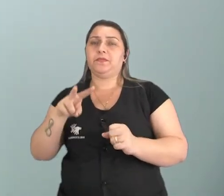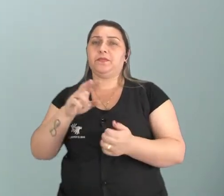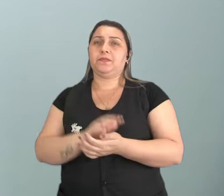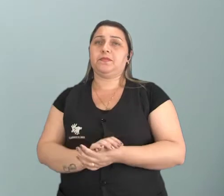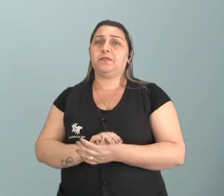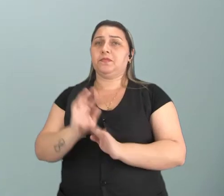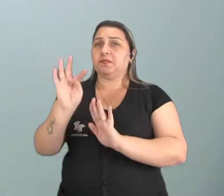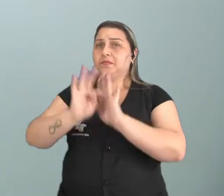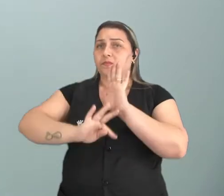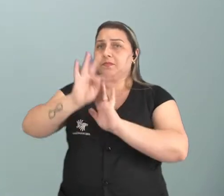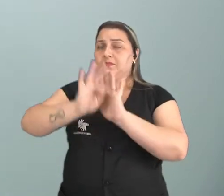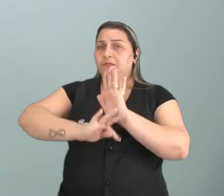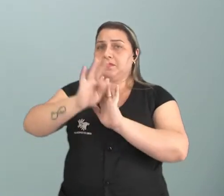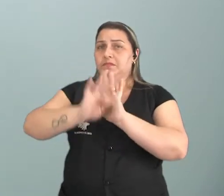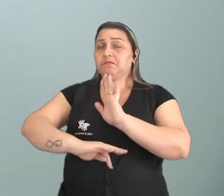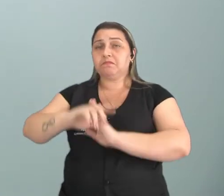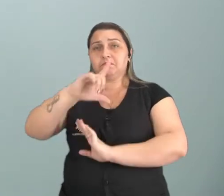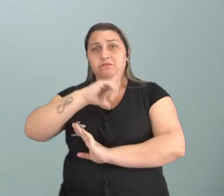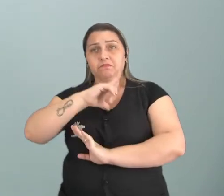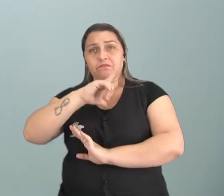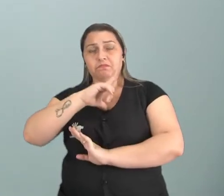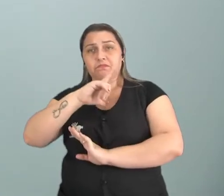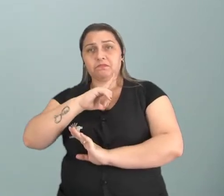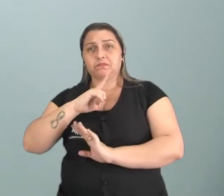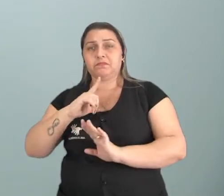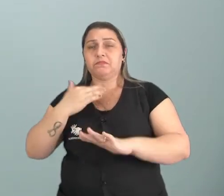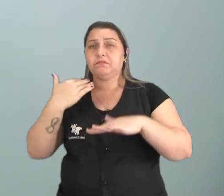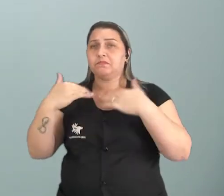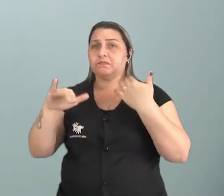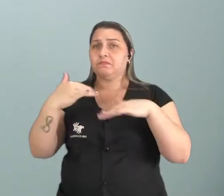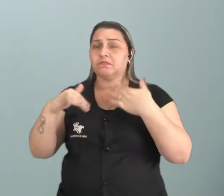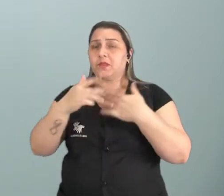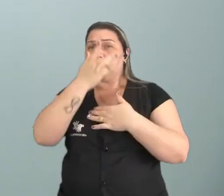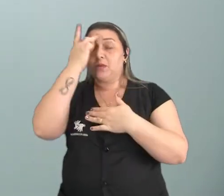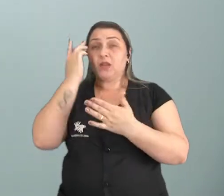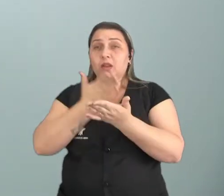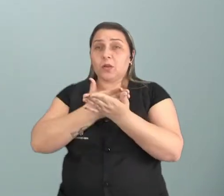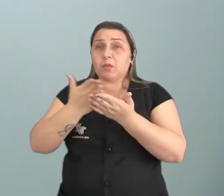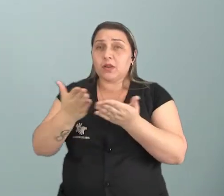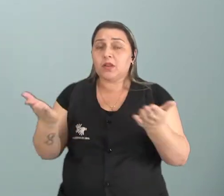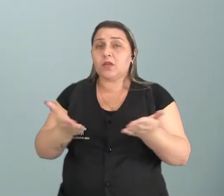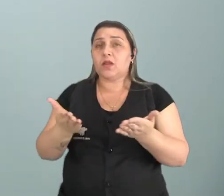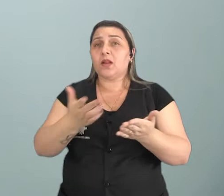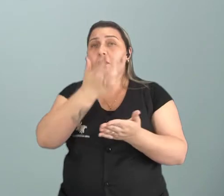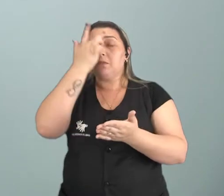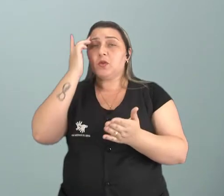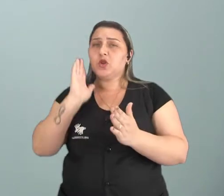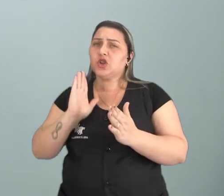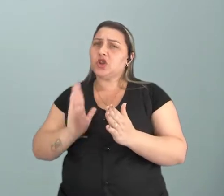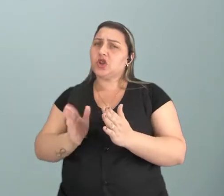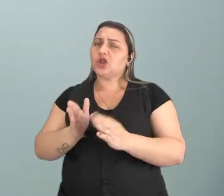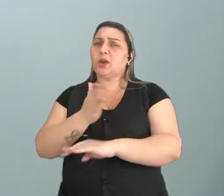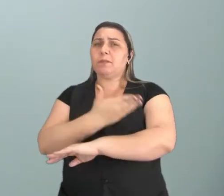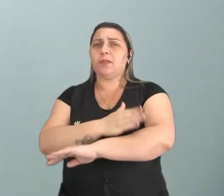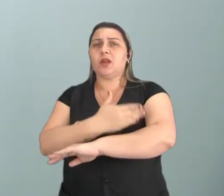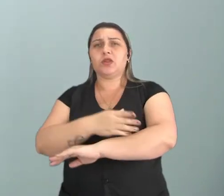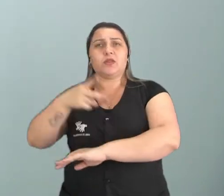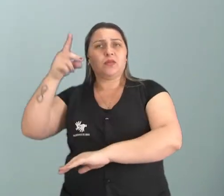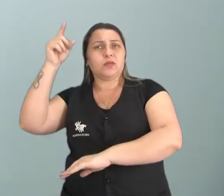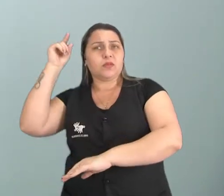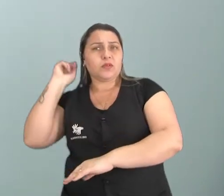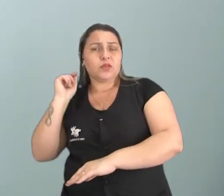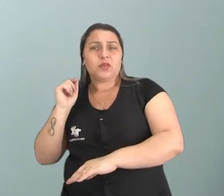viu no texto, existem movimentos para iniciantes e para avançados, né? Não quer dizer